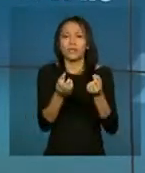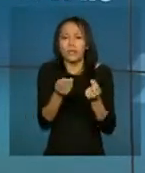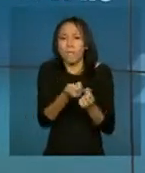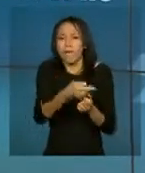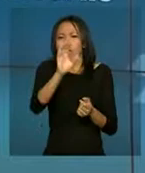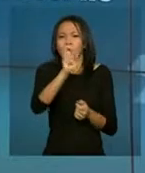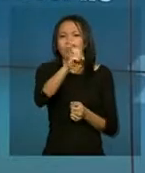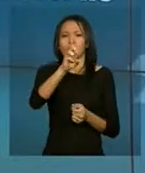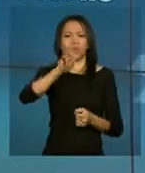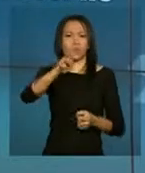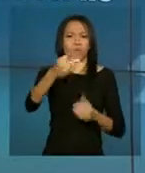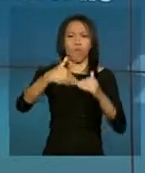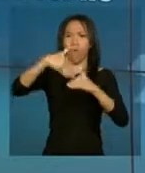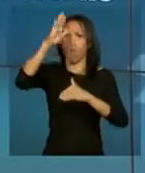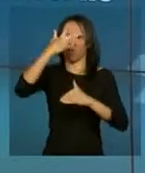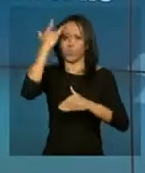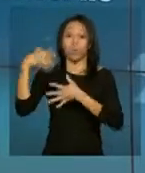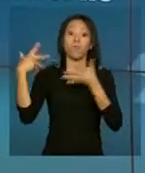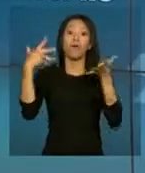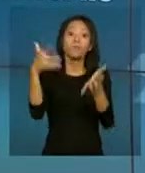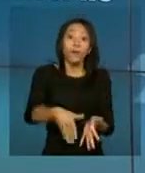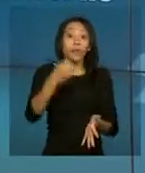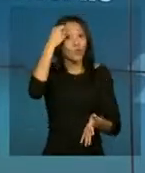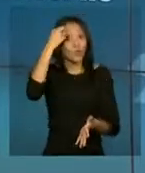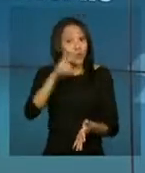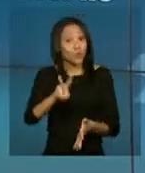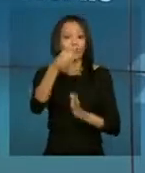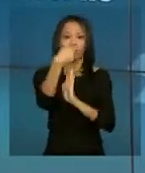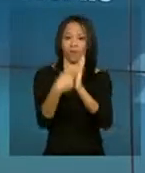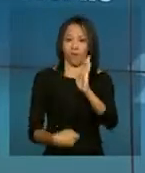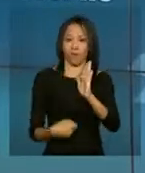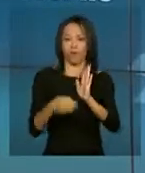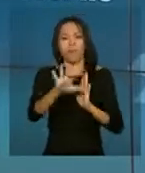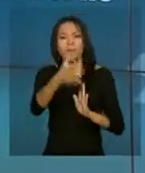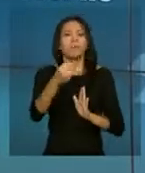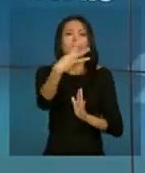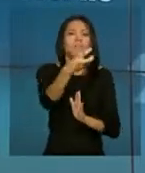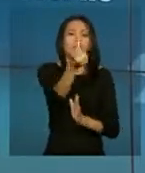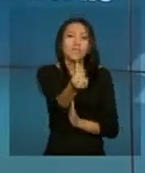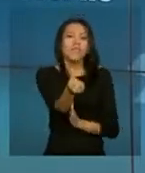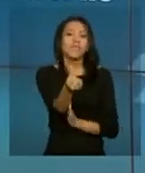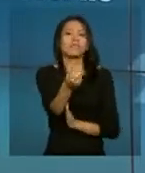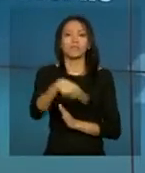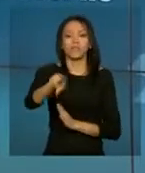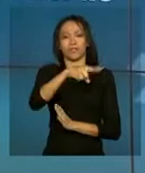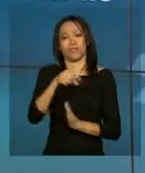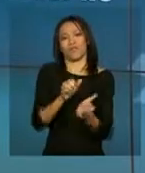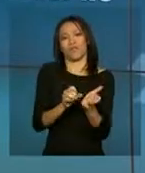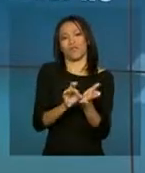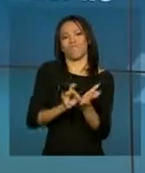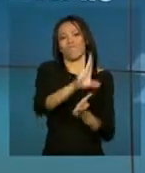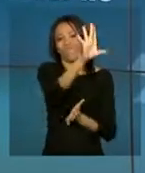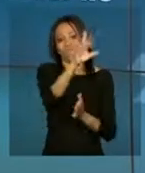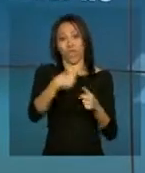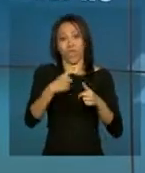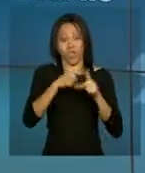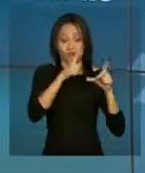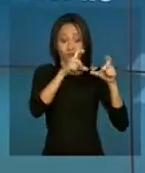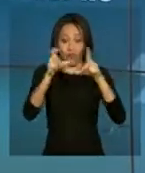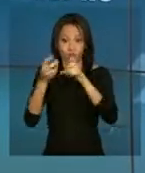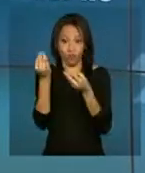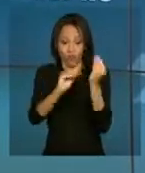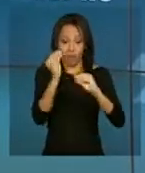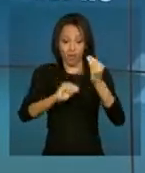mais de 5 milhões de participantes nos dois dias de prova. Pelo menos 36 candidatos foram excluídos por postarem fotos nas